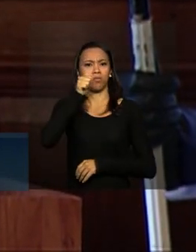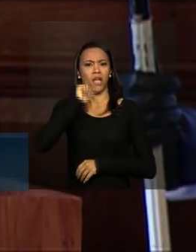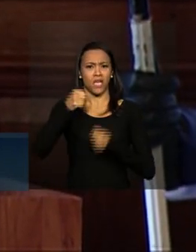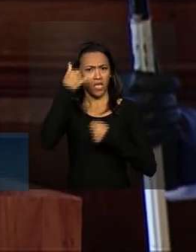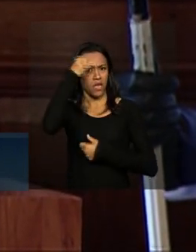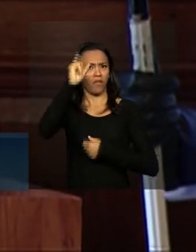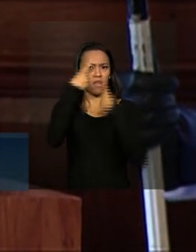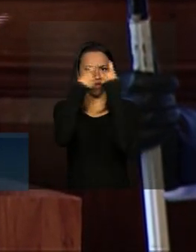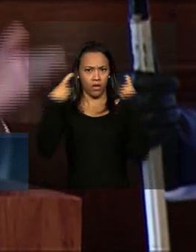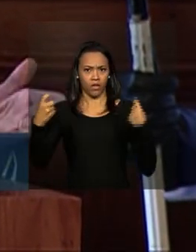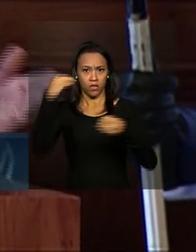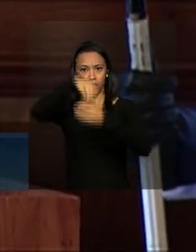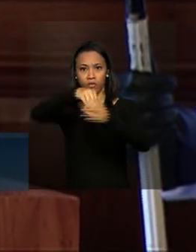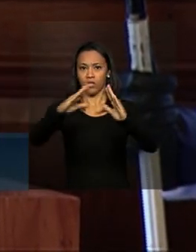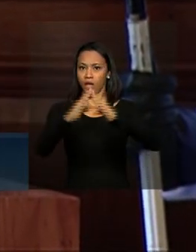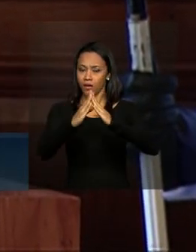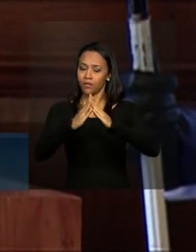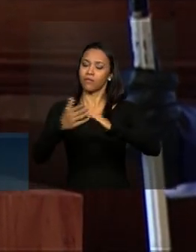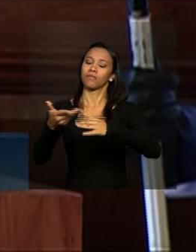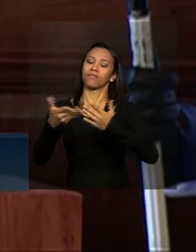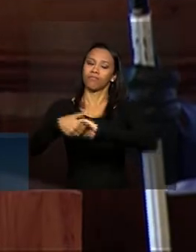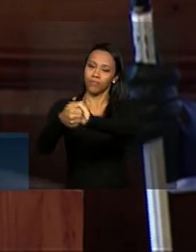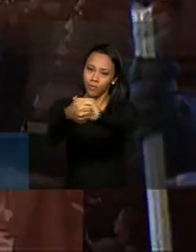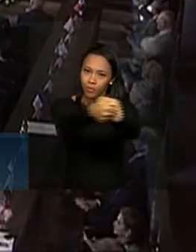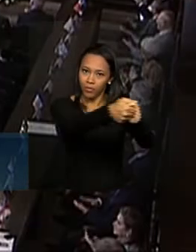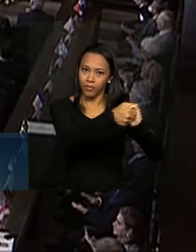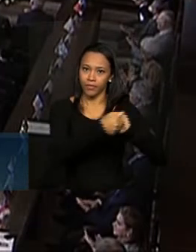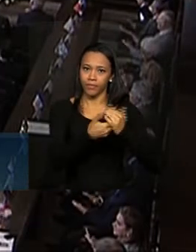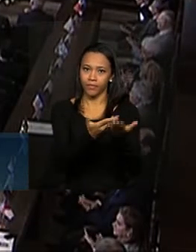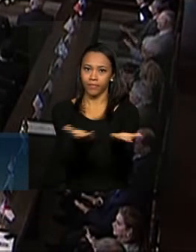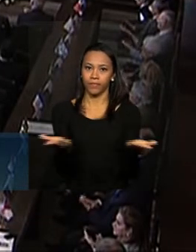violência doméstica. Meus cumprimentos aos senhores.